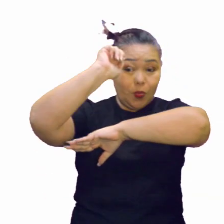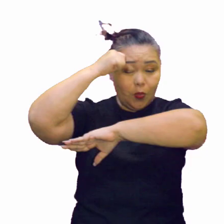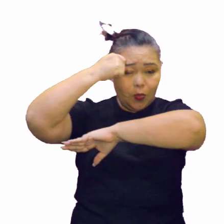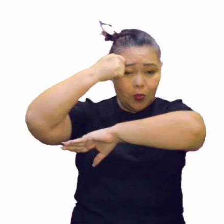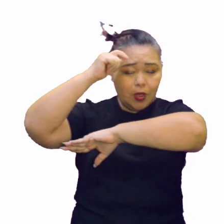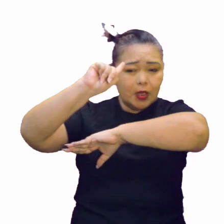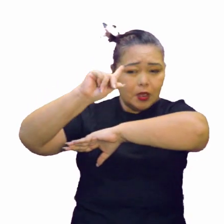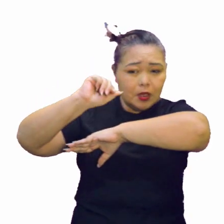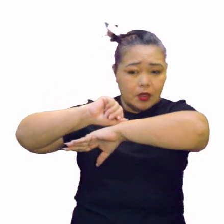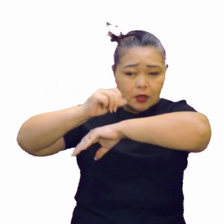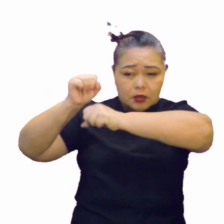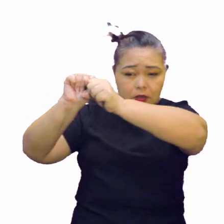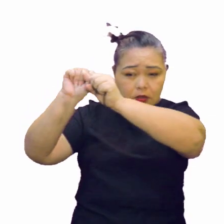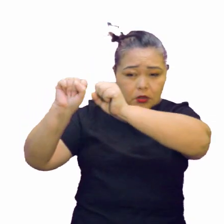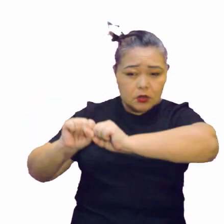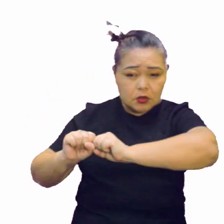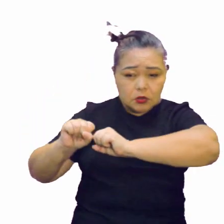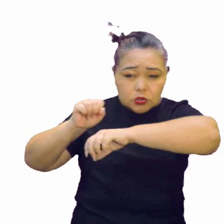sistema de escoamento?